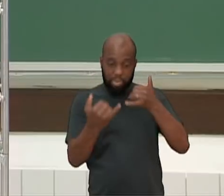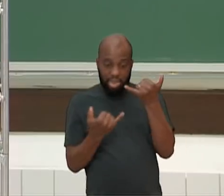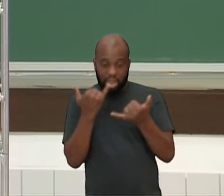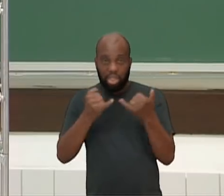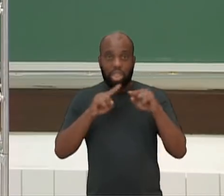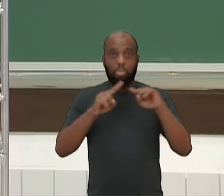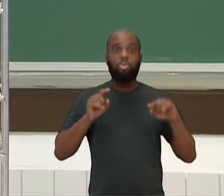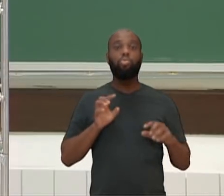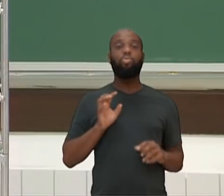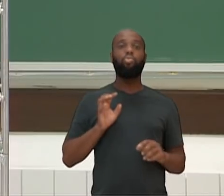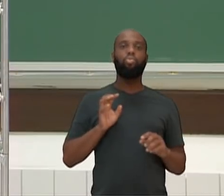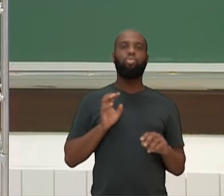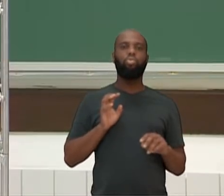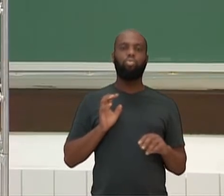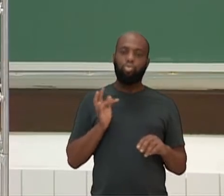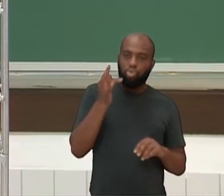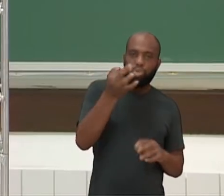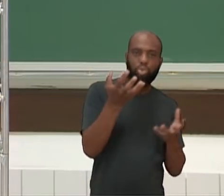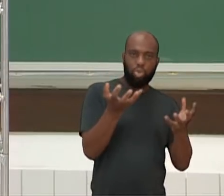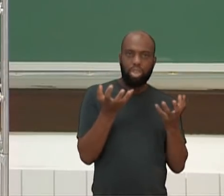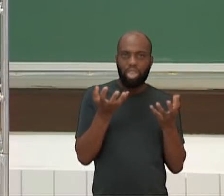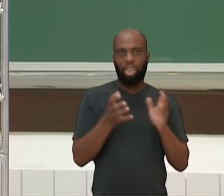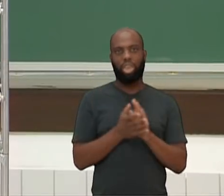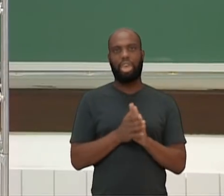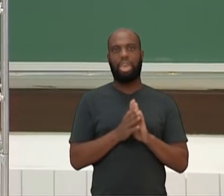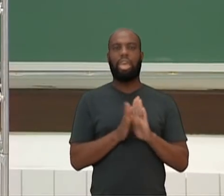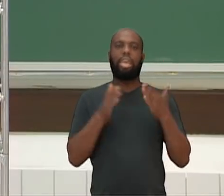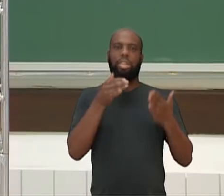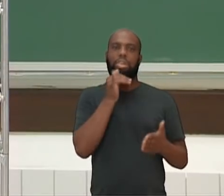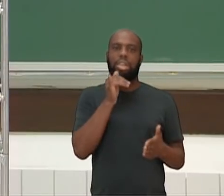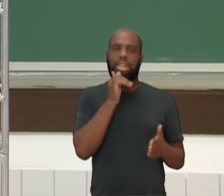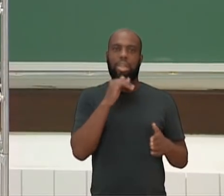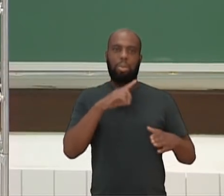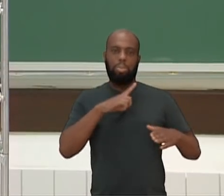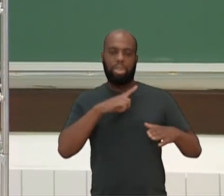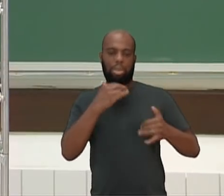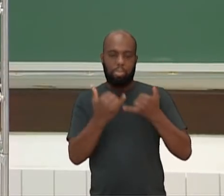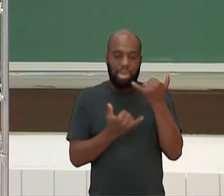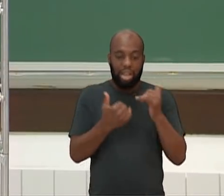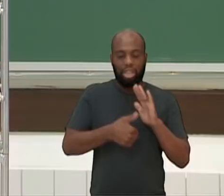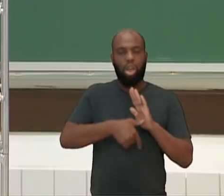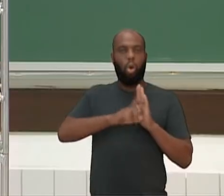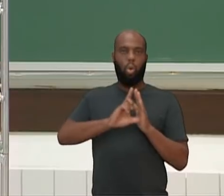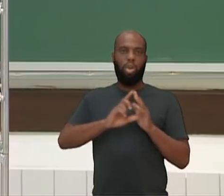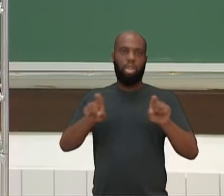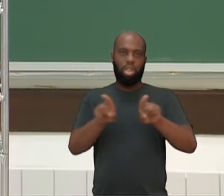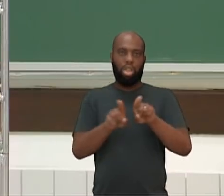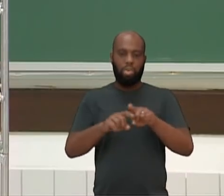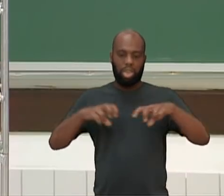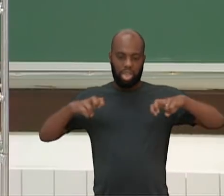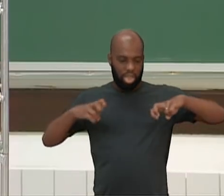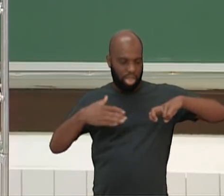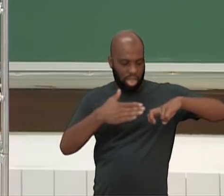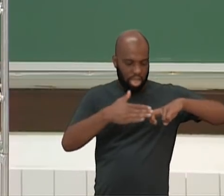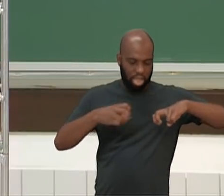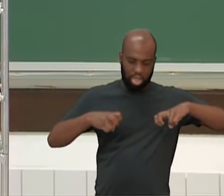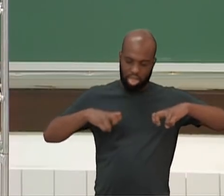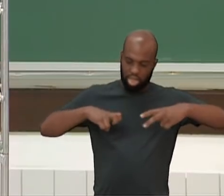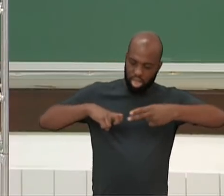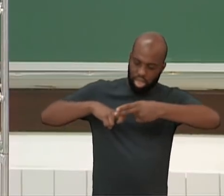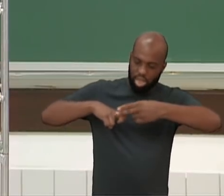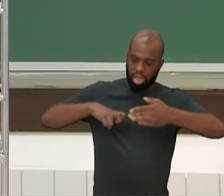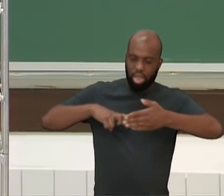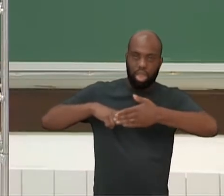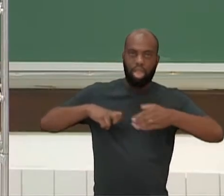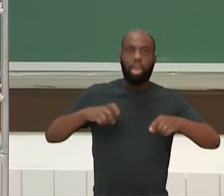é algo assim que eles vão aos pouquinhos eles vão ganhando técnica, ganhando conhecimento, ganhando agilidade,